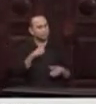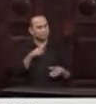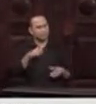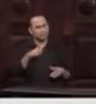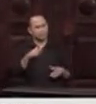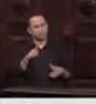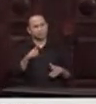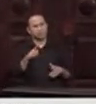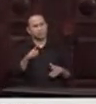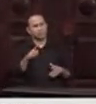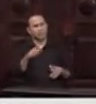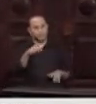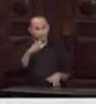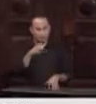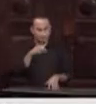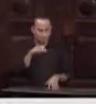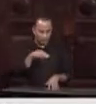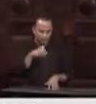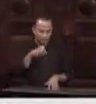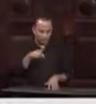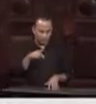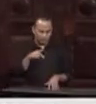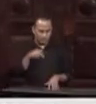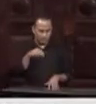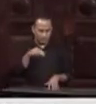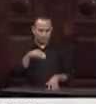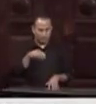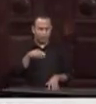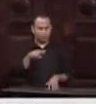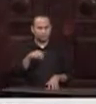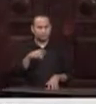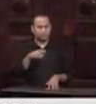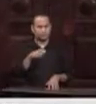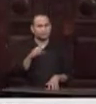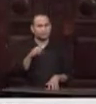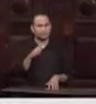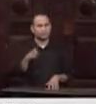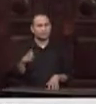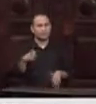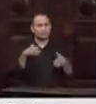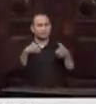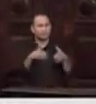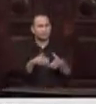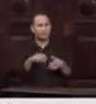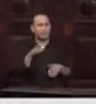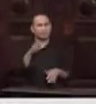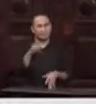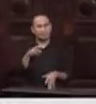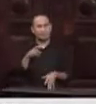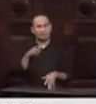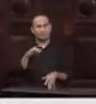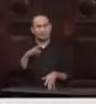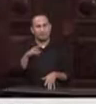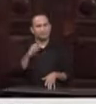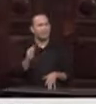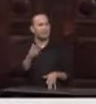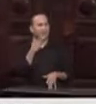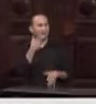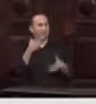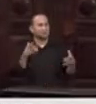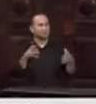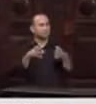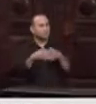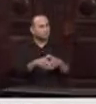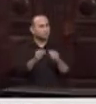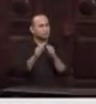atribuição efetivamente municipal, e, ao mesmo tempo, conclamar a Prefeitura de Barra do Piraí para que, em diálogo com a Assembleia, em diálogo com o Ministério Público, se for o caso,